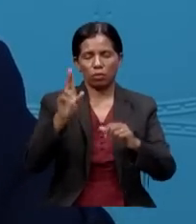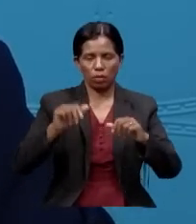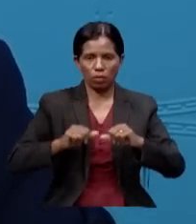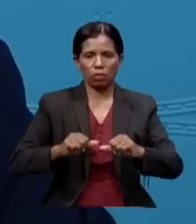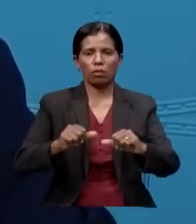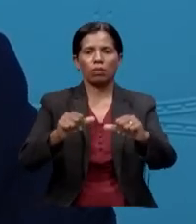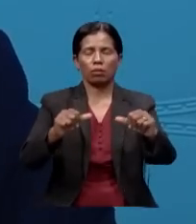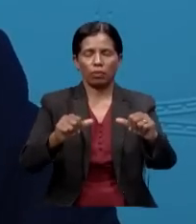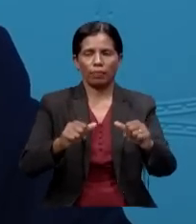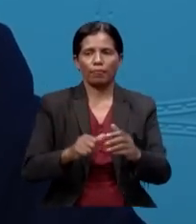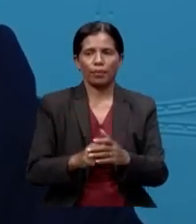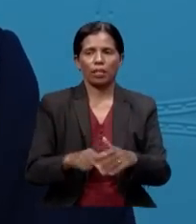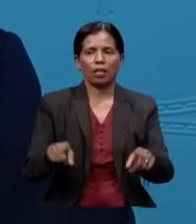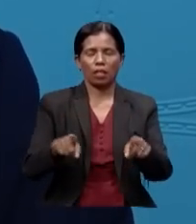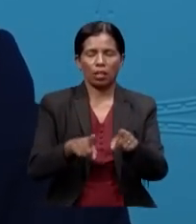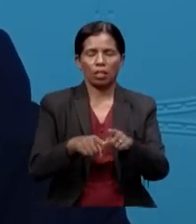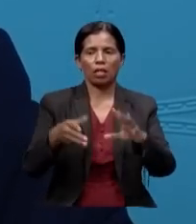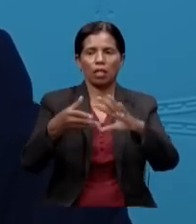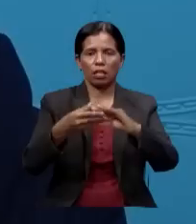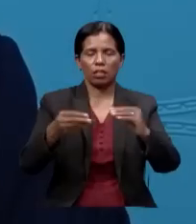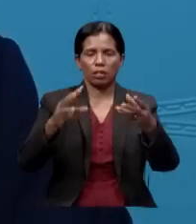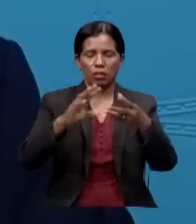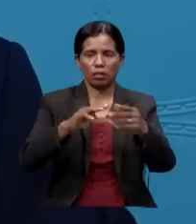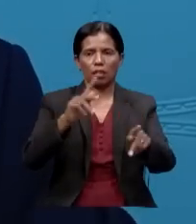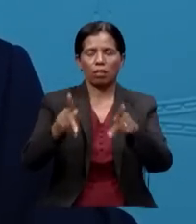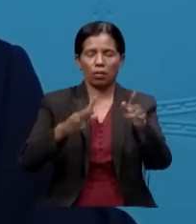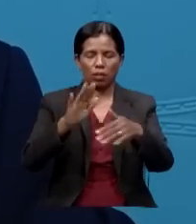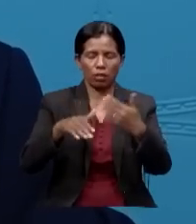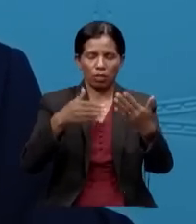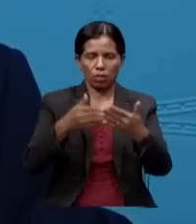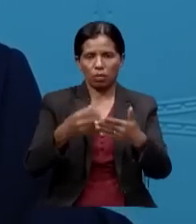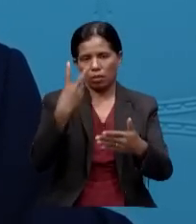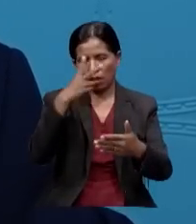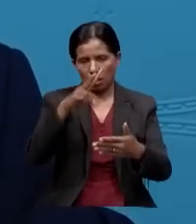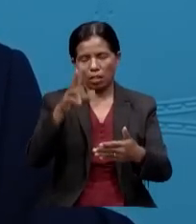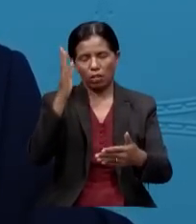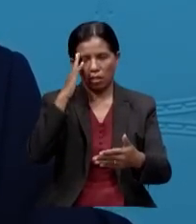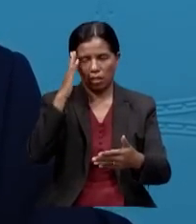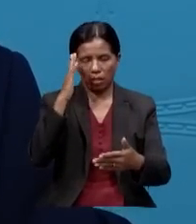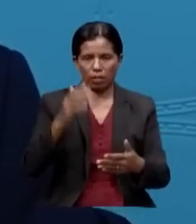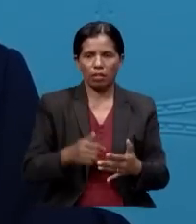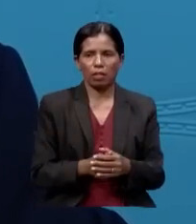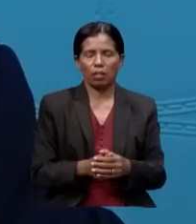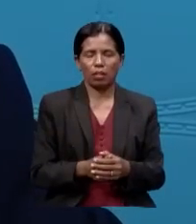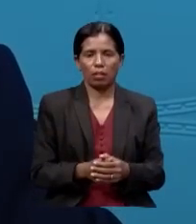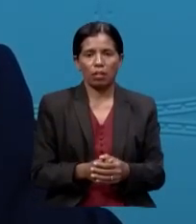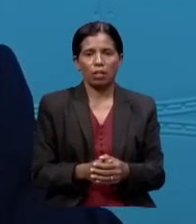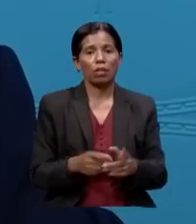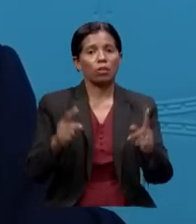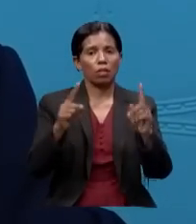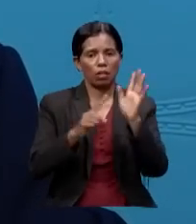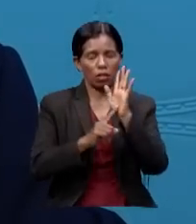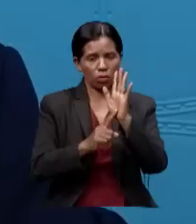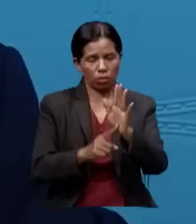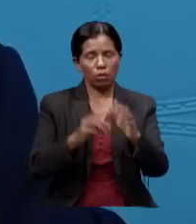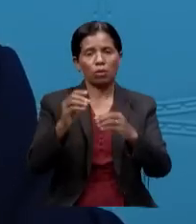avansa da dau. E da né, factos histórico né, bem, povo toma, sai sassin. No facto né, é tudo